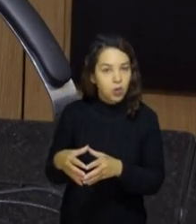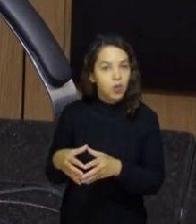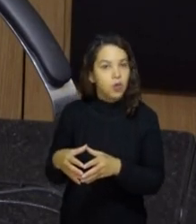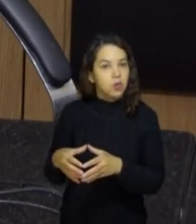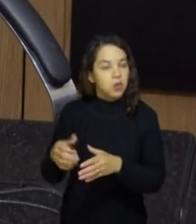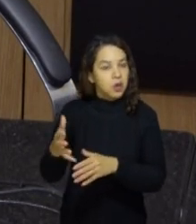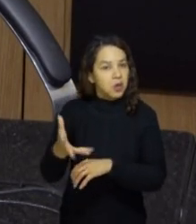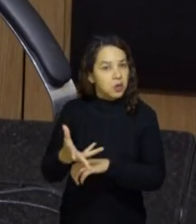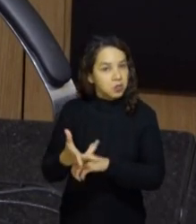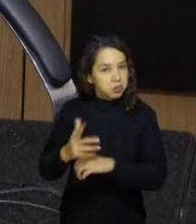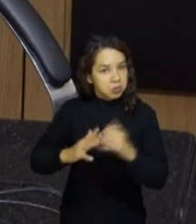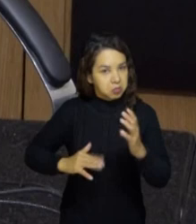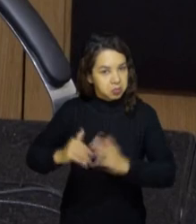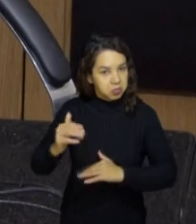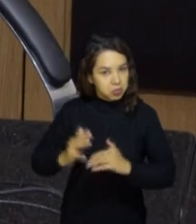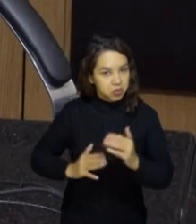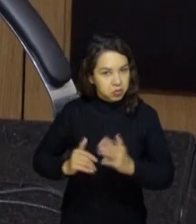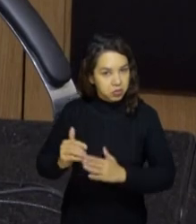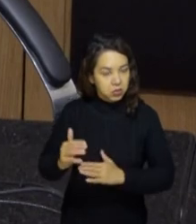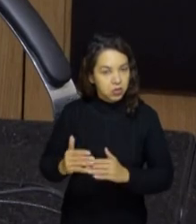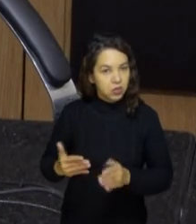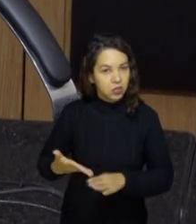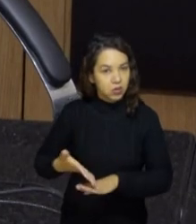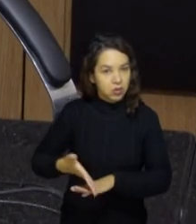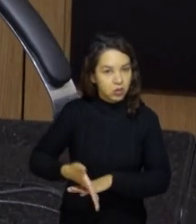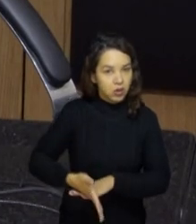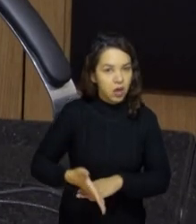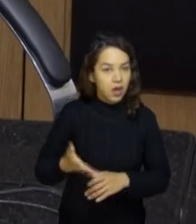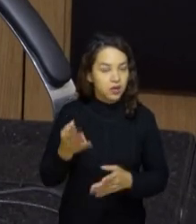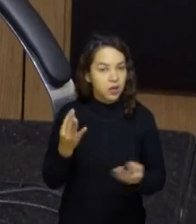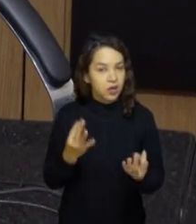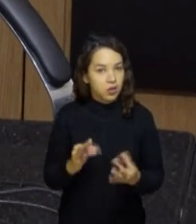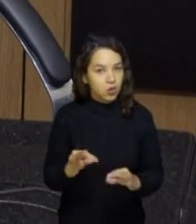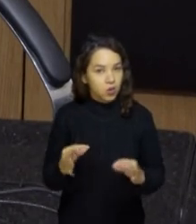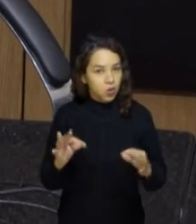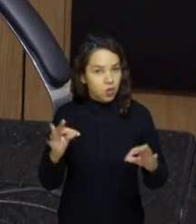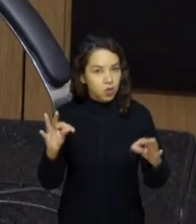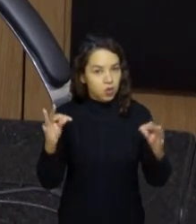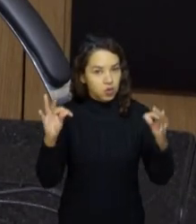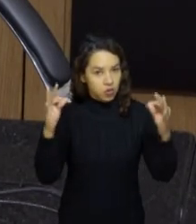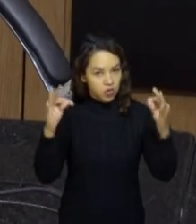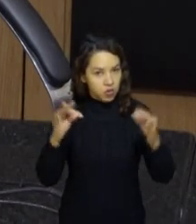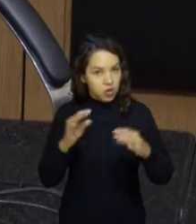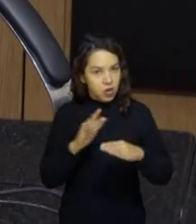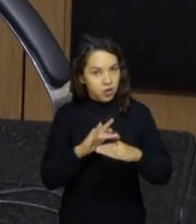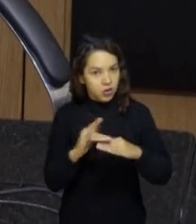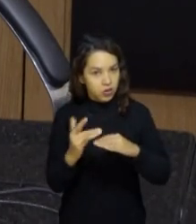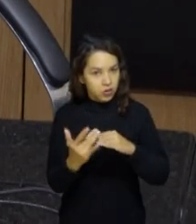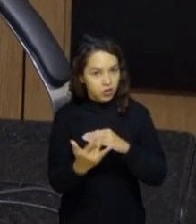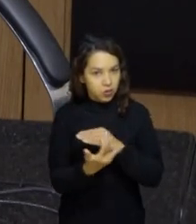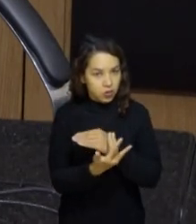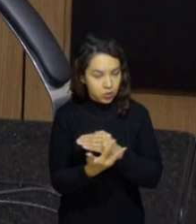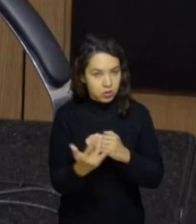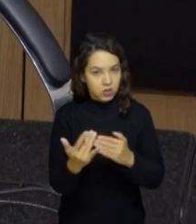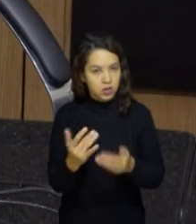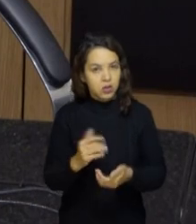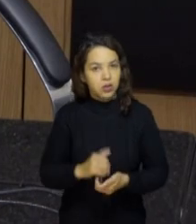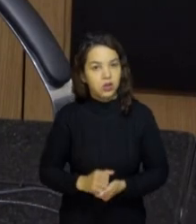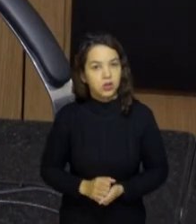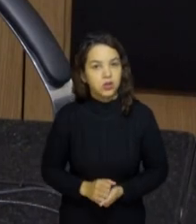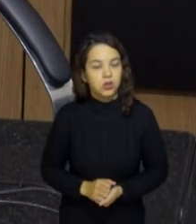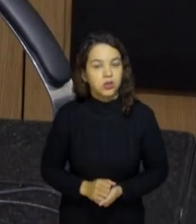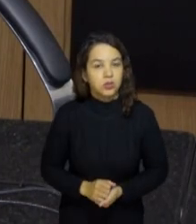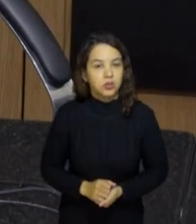inclusive ingressando nessa era da tecnologia, com muito afinco nas redes sociais, com muita inovação, com